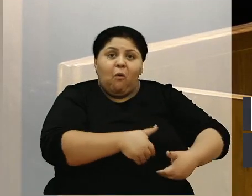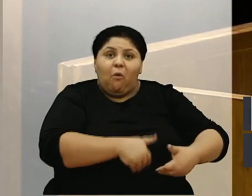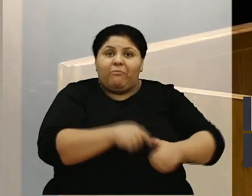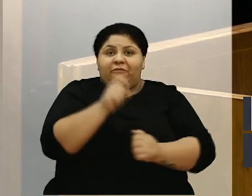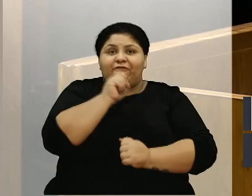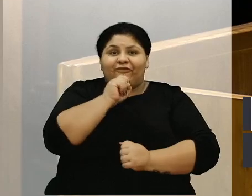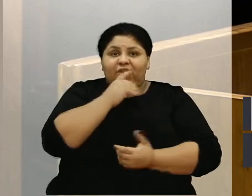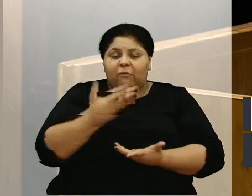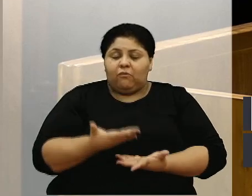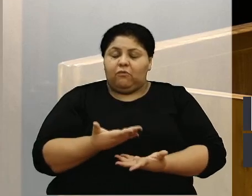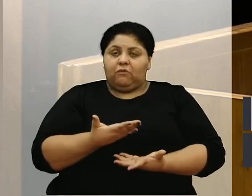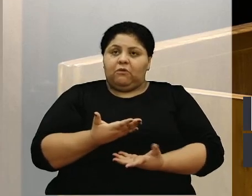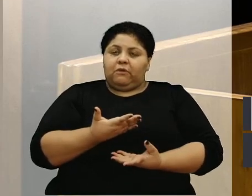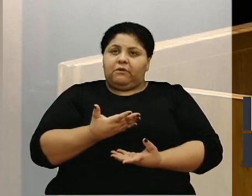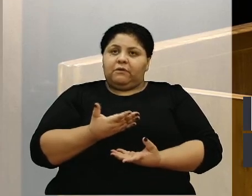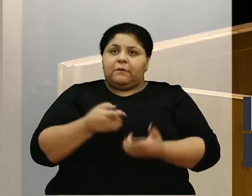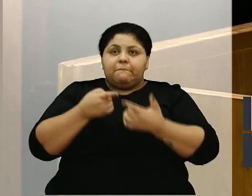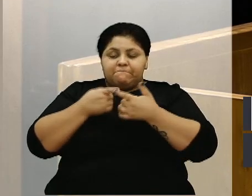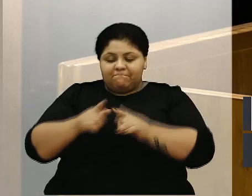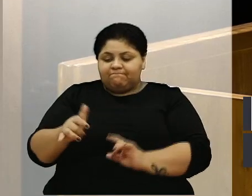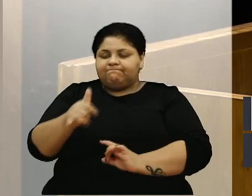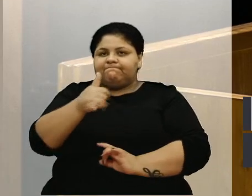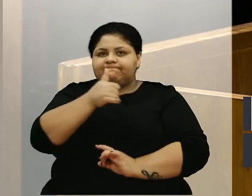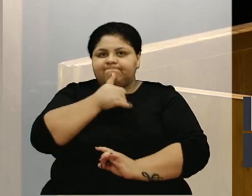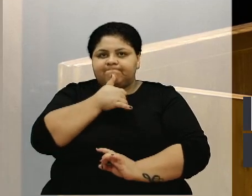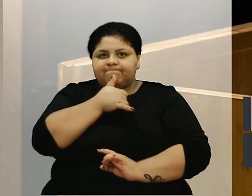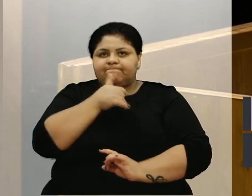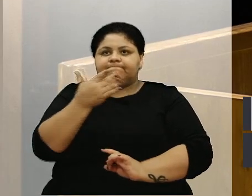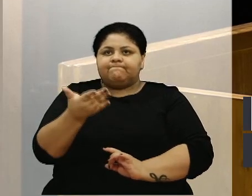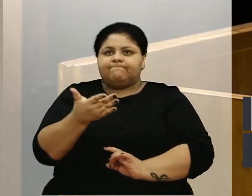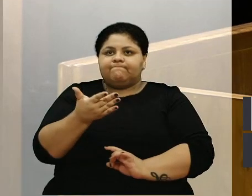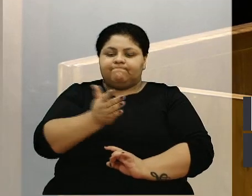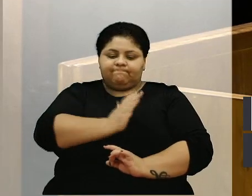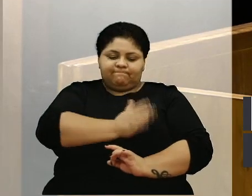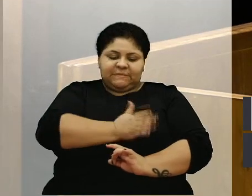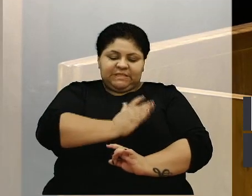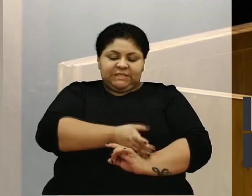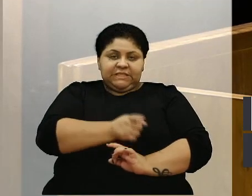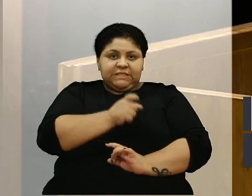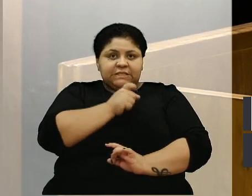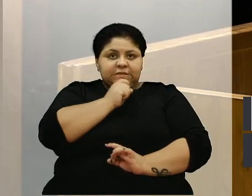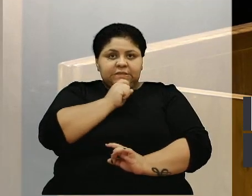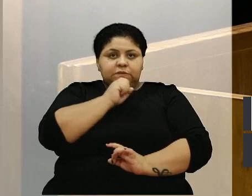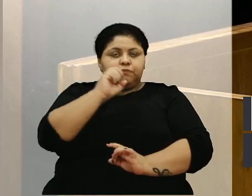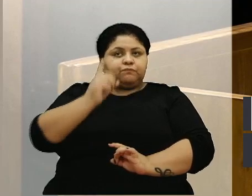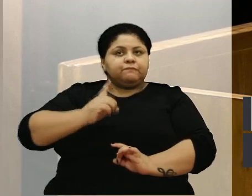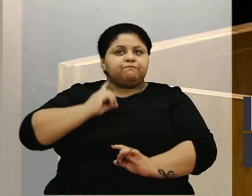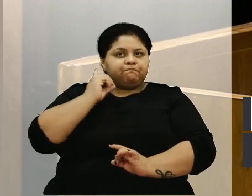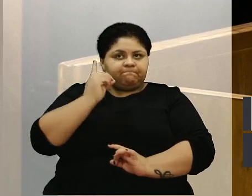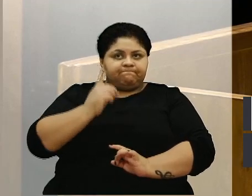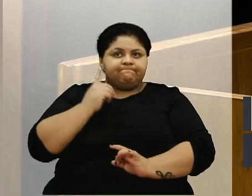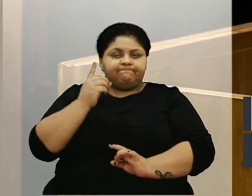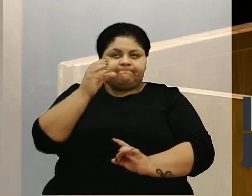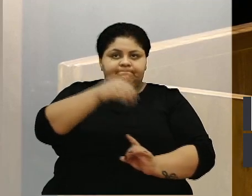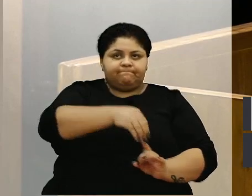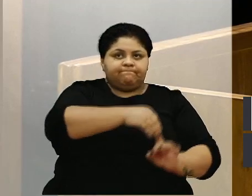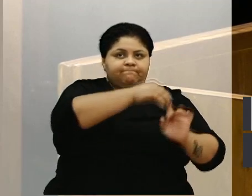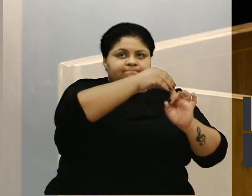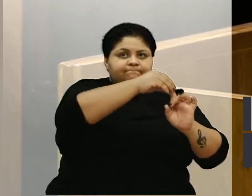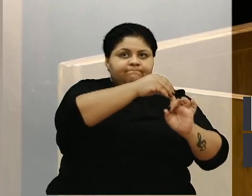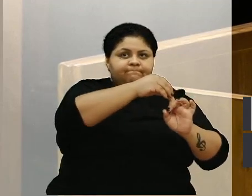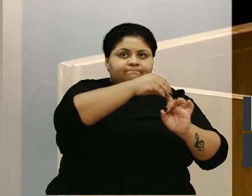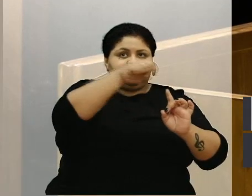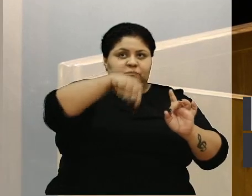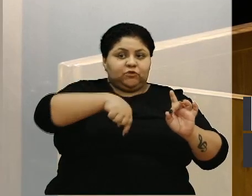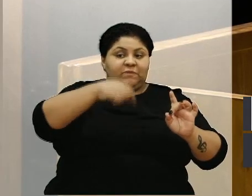frio. Mas infelizmente, os corações gelados desses deputados, e principalmente de uma deputada de